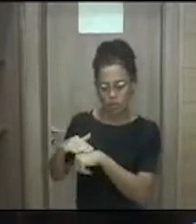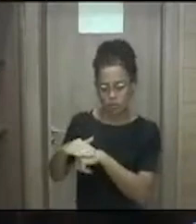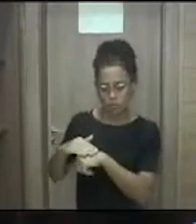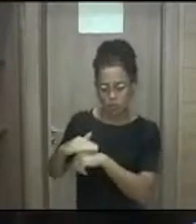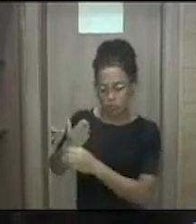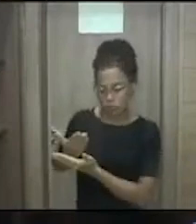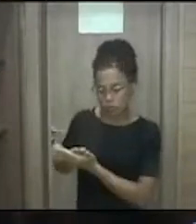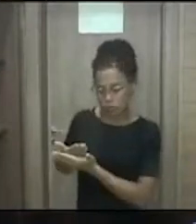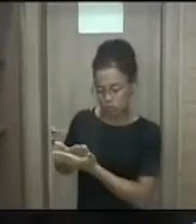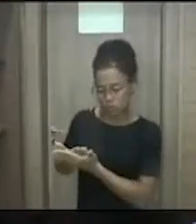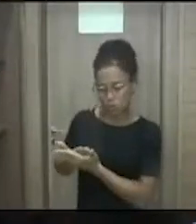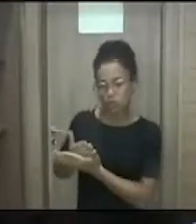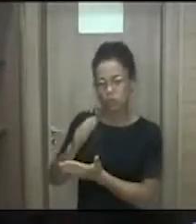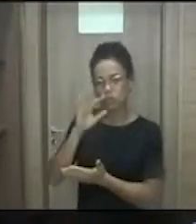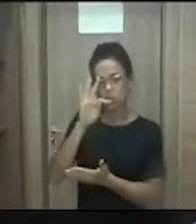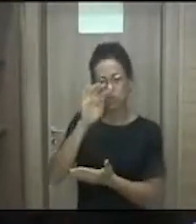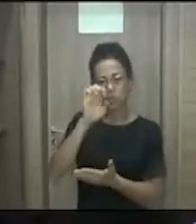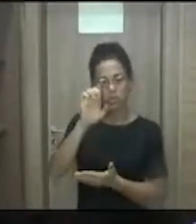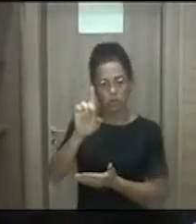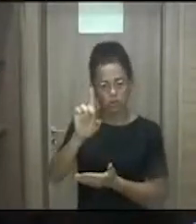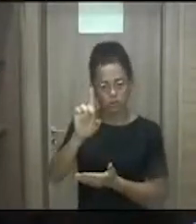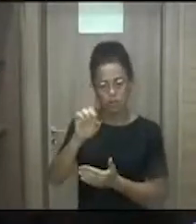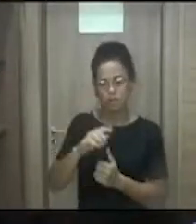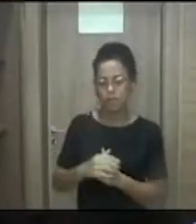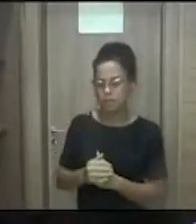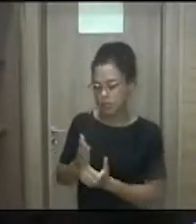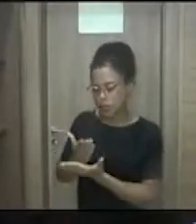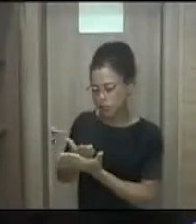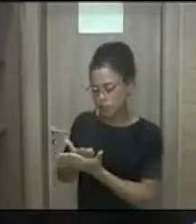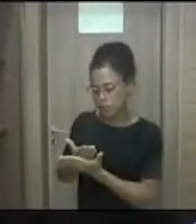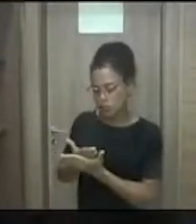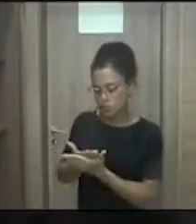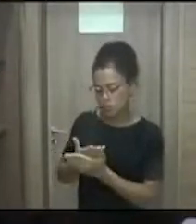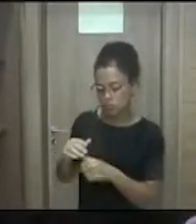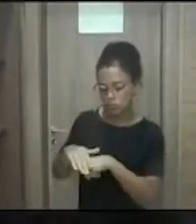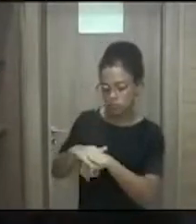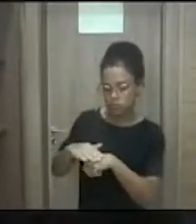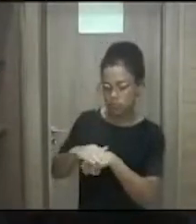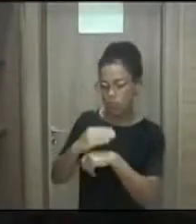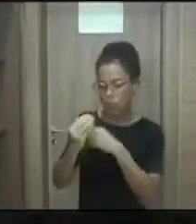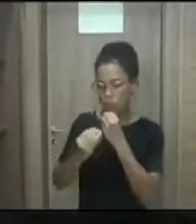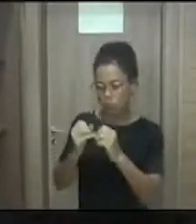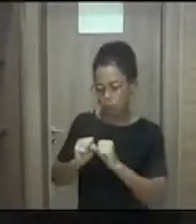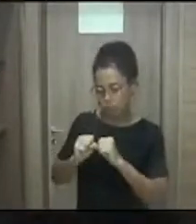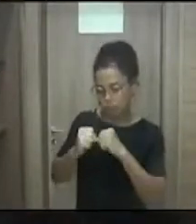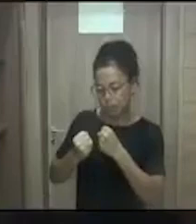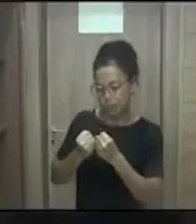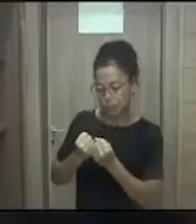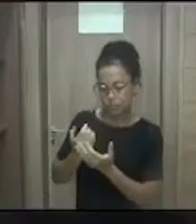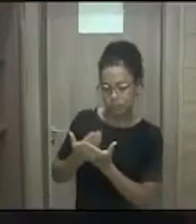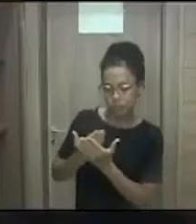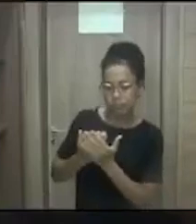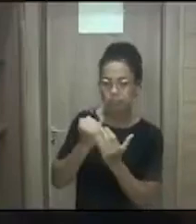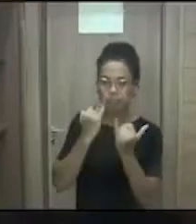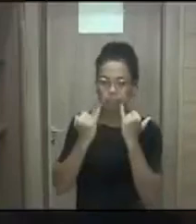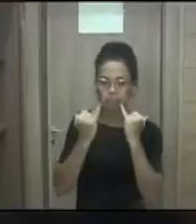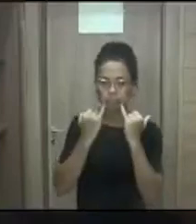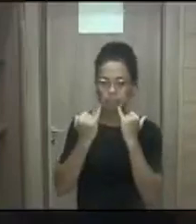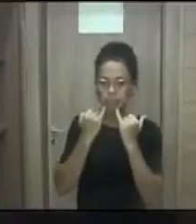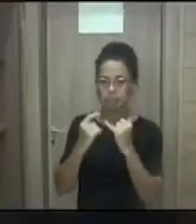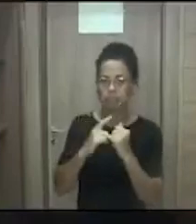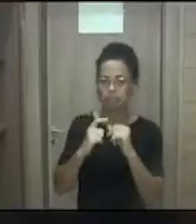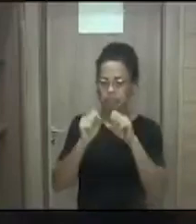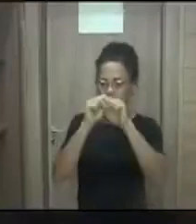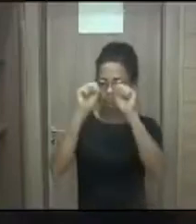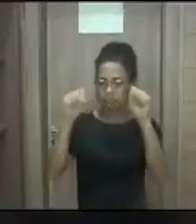do TED em maio de 2024 e a gente começou se debruçando sobre os dados que estão disponíveis nos